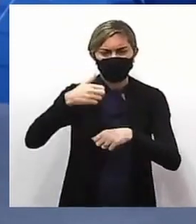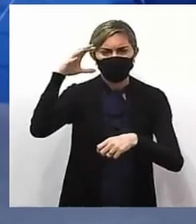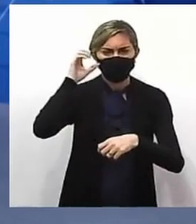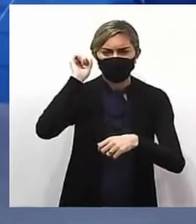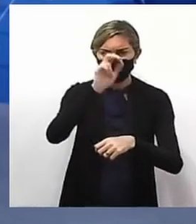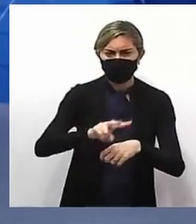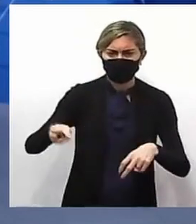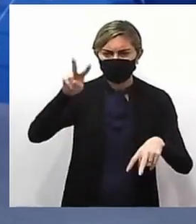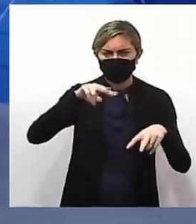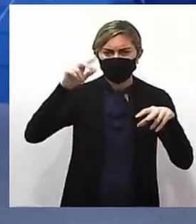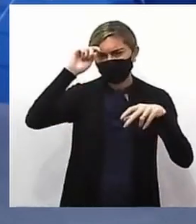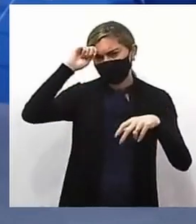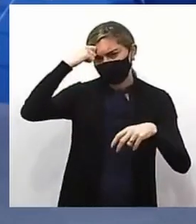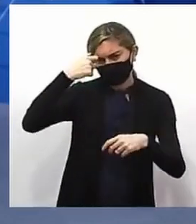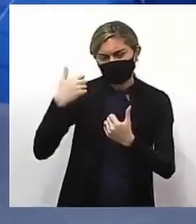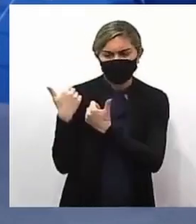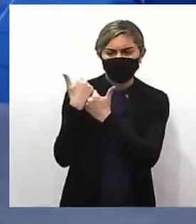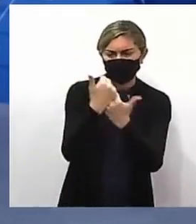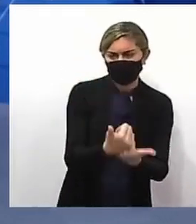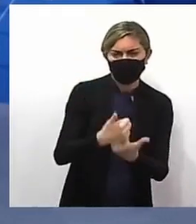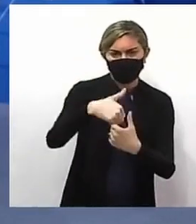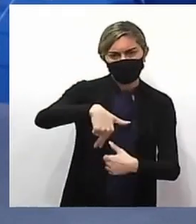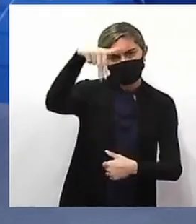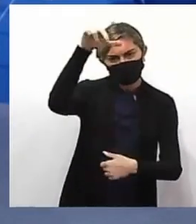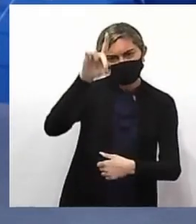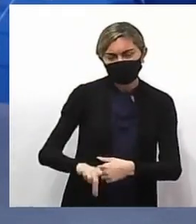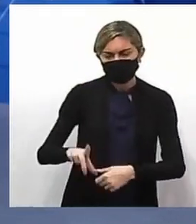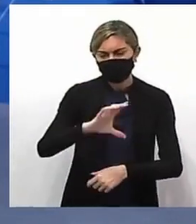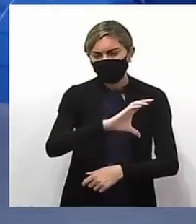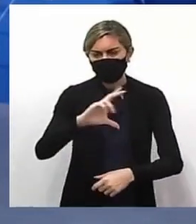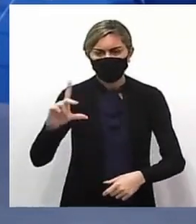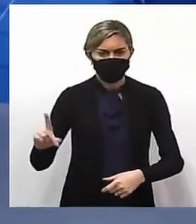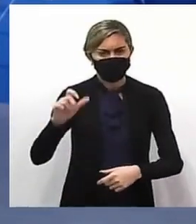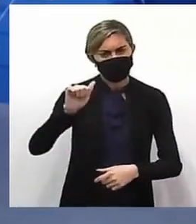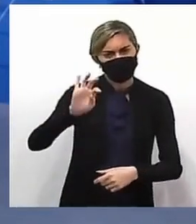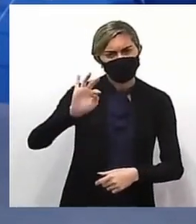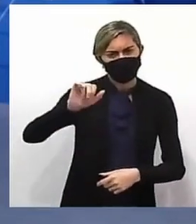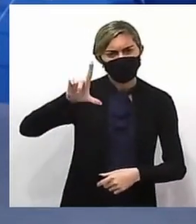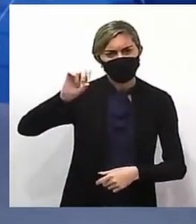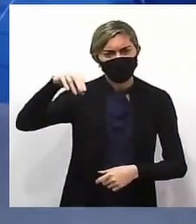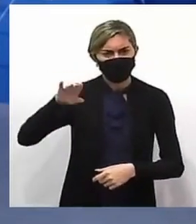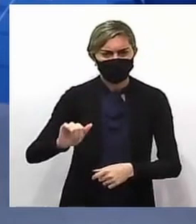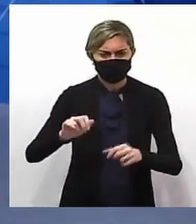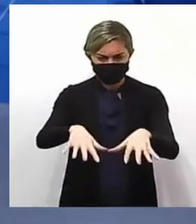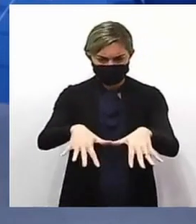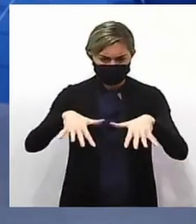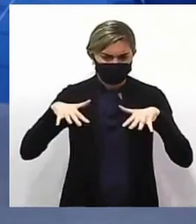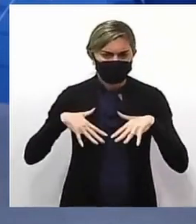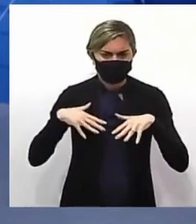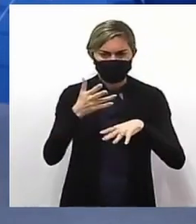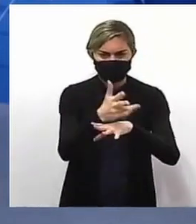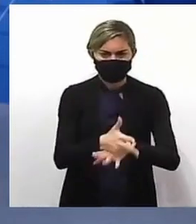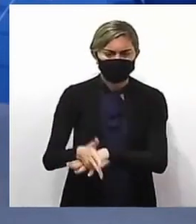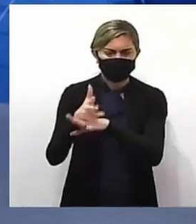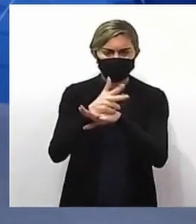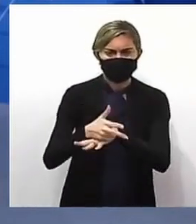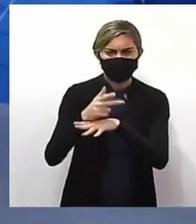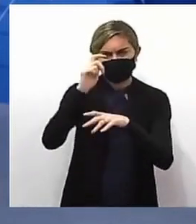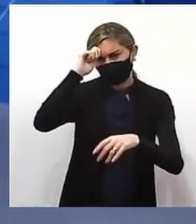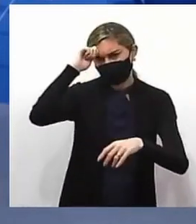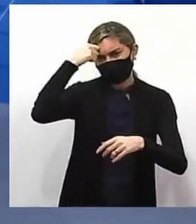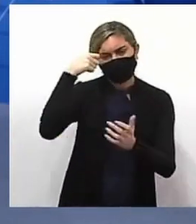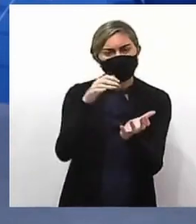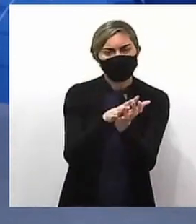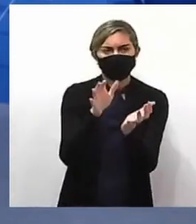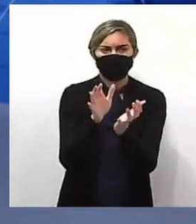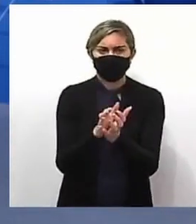Audiovisual Negro, representando a região Nordeste, e coordena a Aquilomba, que é um seminário de cinema negro do Recife.